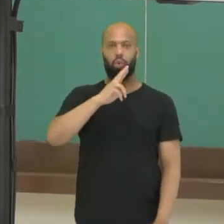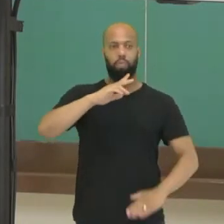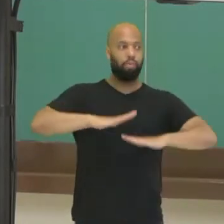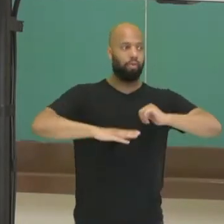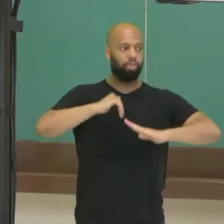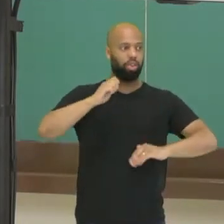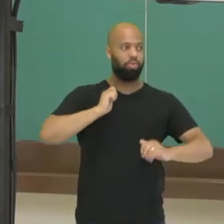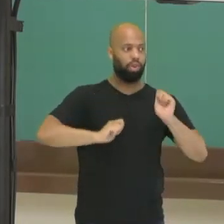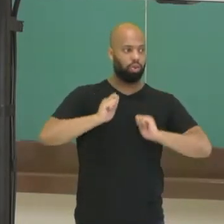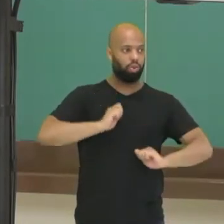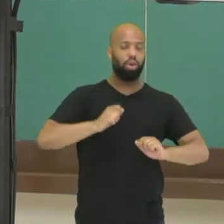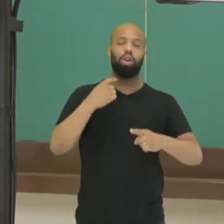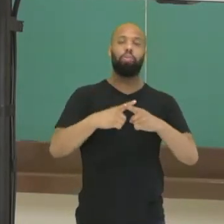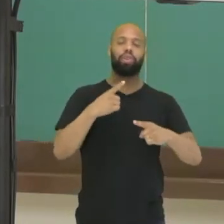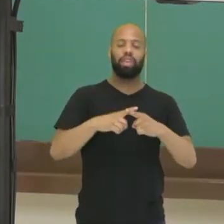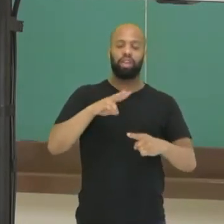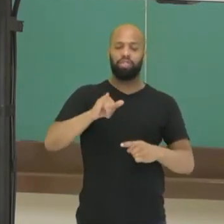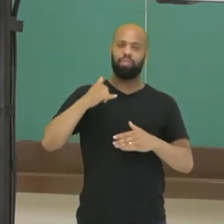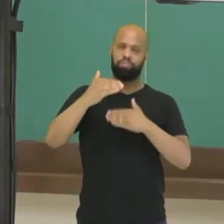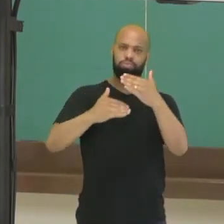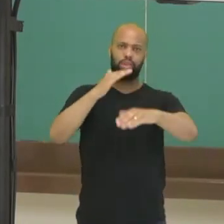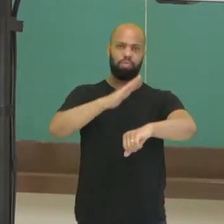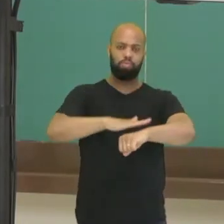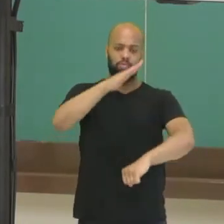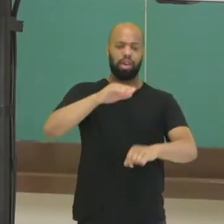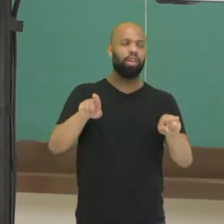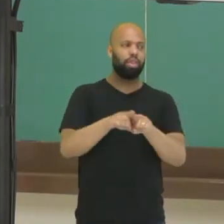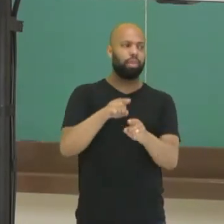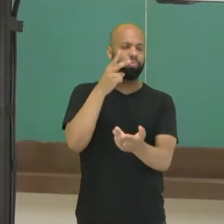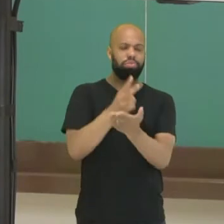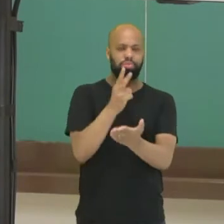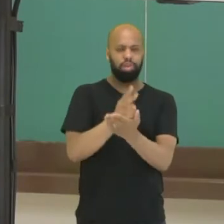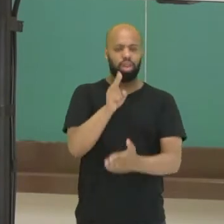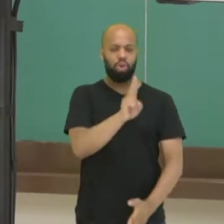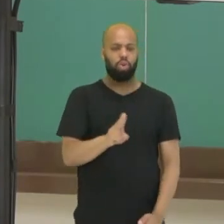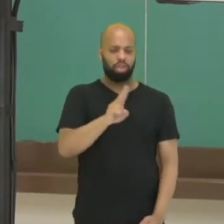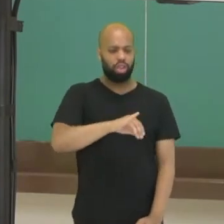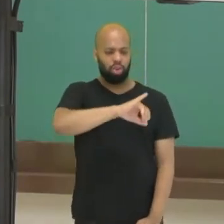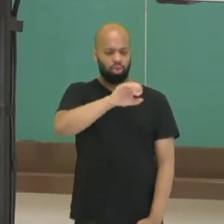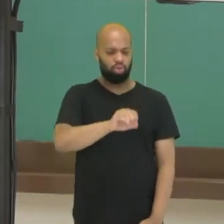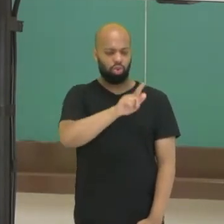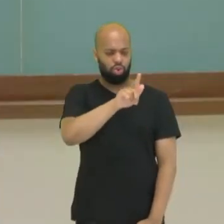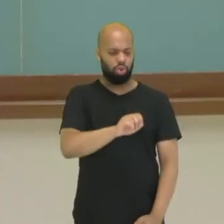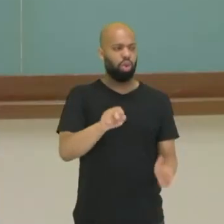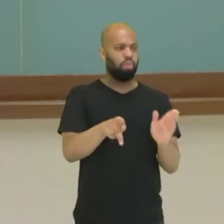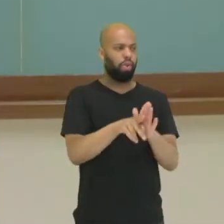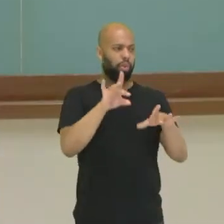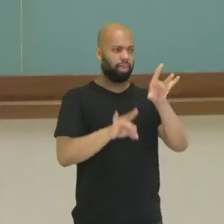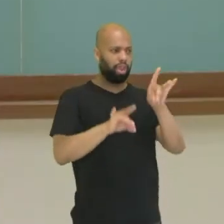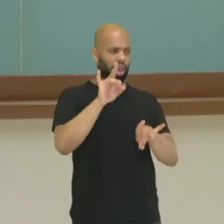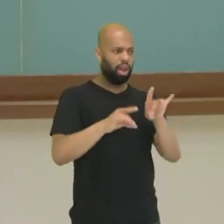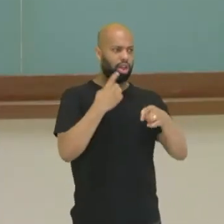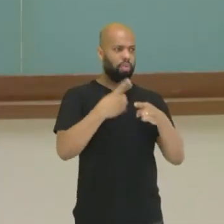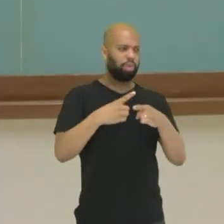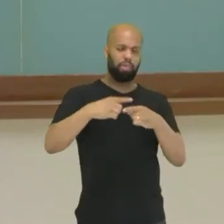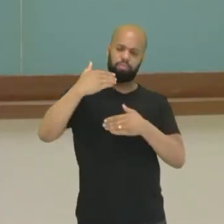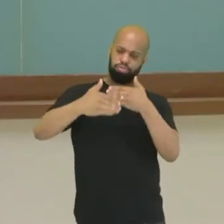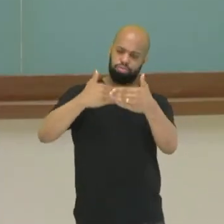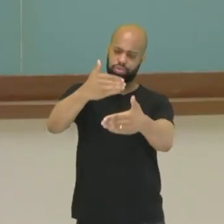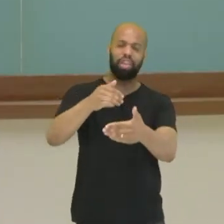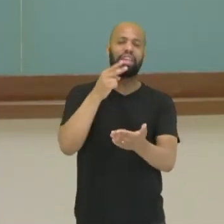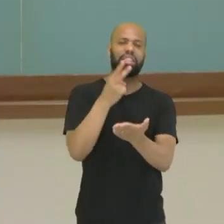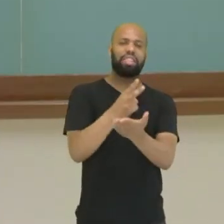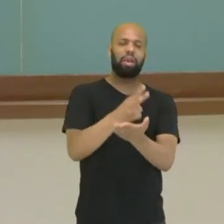ator profissional, ele vai se desenvolver mais, ele vai estar sempre utilizando dos jogos teatrais, porque é um processo, né? Sempre ele vai